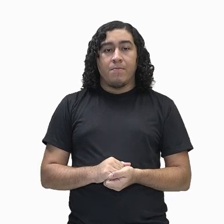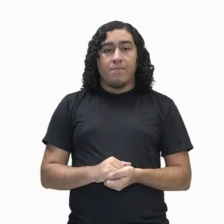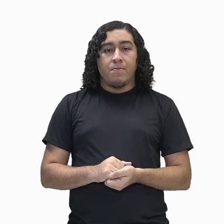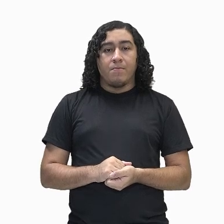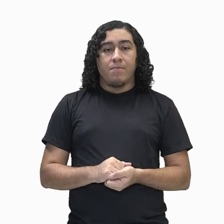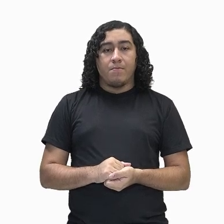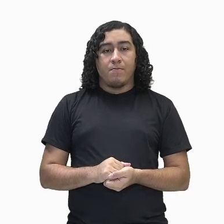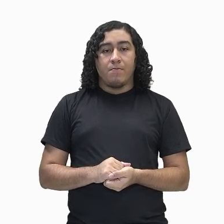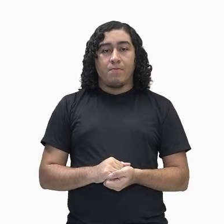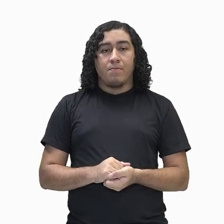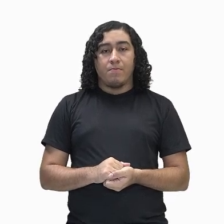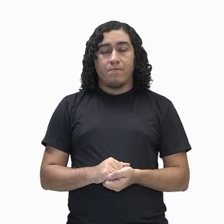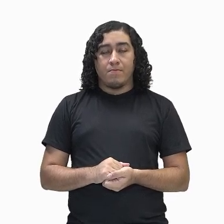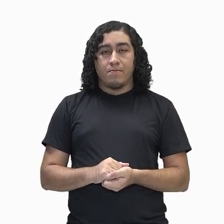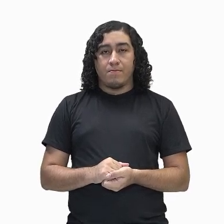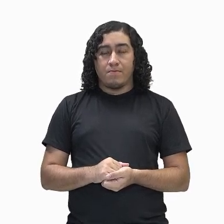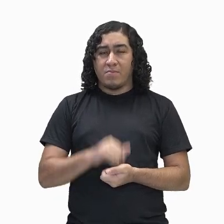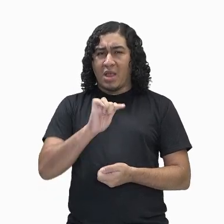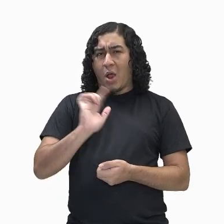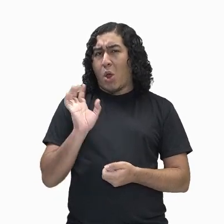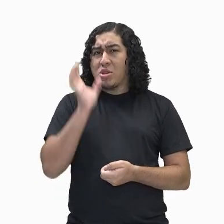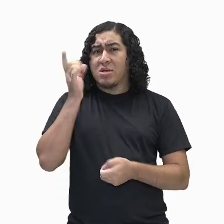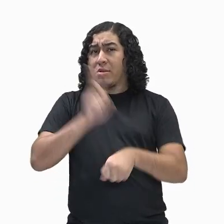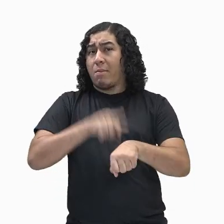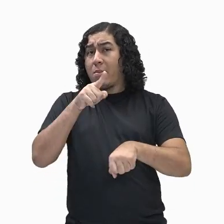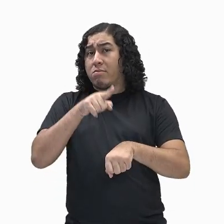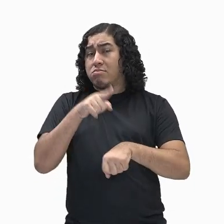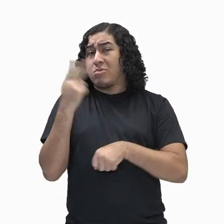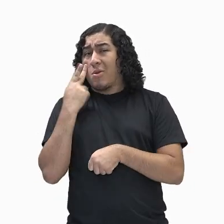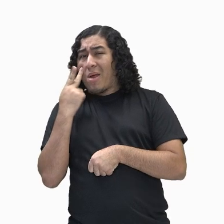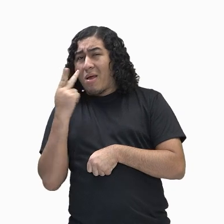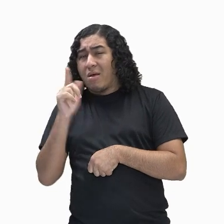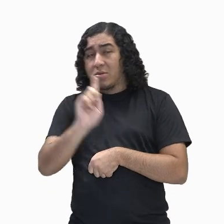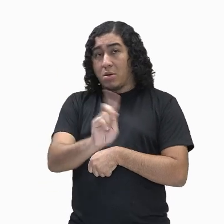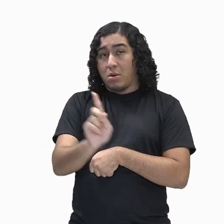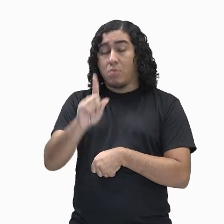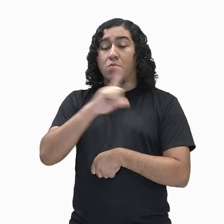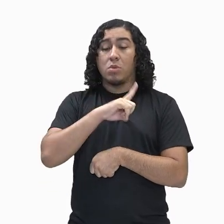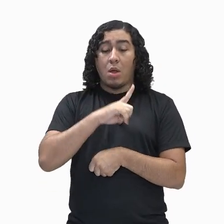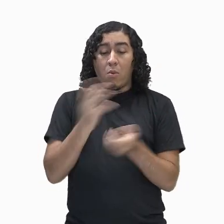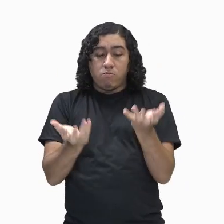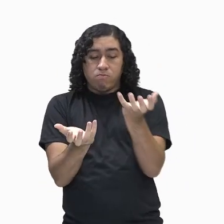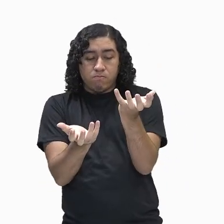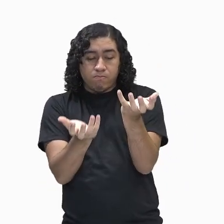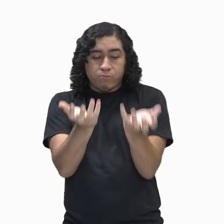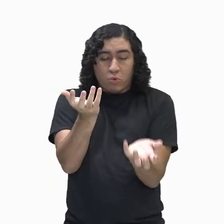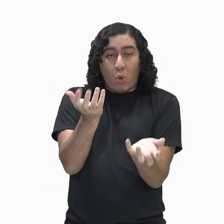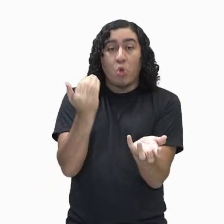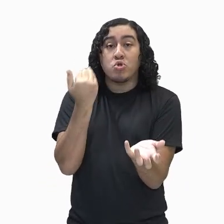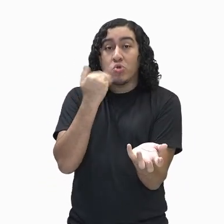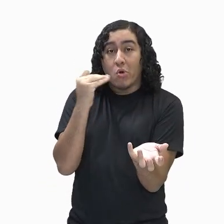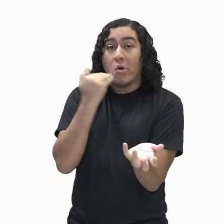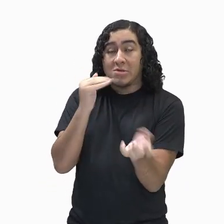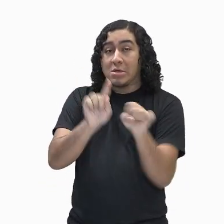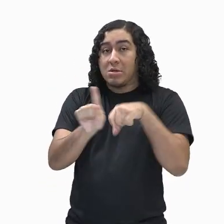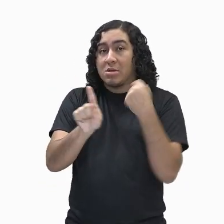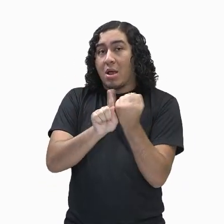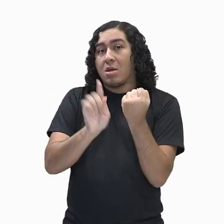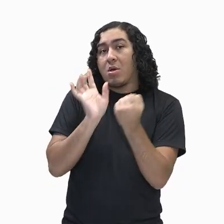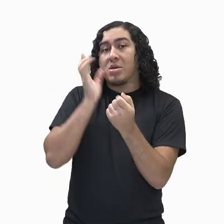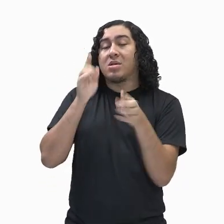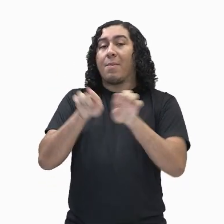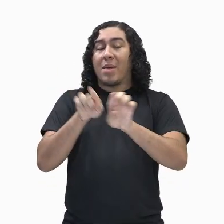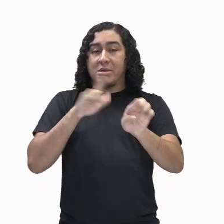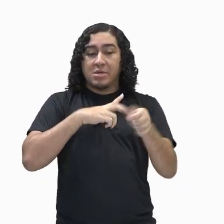desigualdades sociais não acontecem por acaso, é aquele desequilíbrio aí social que ocorre, mas tem